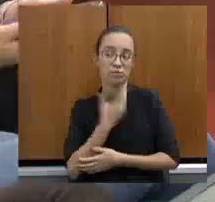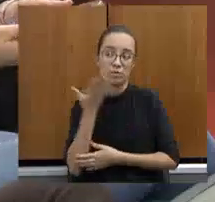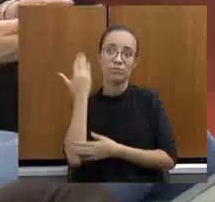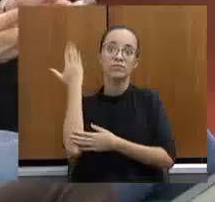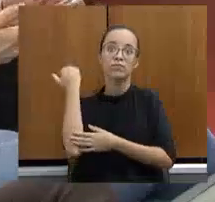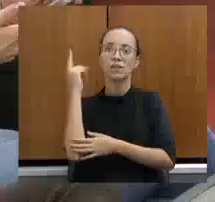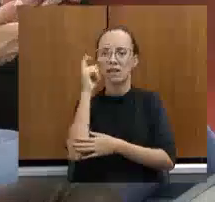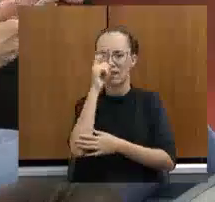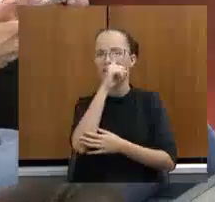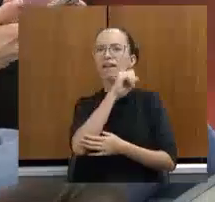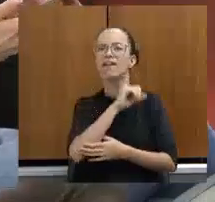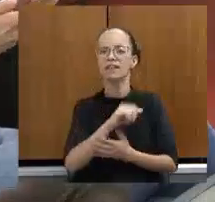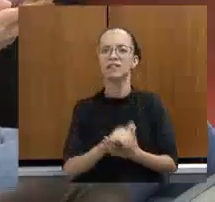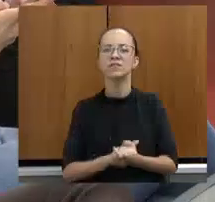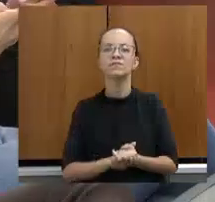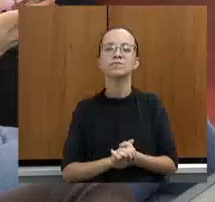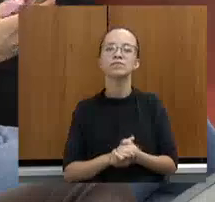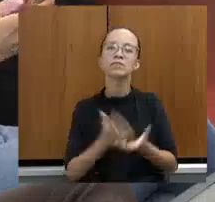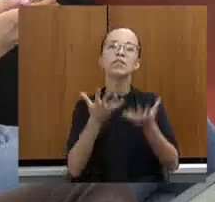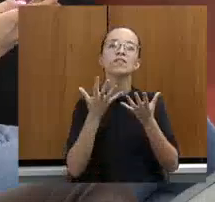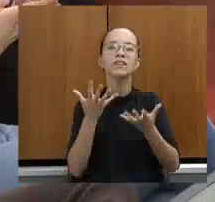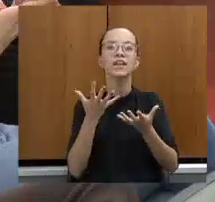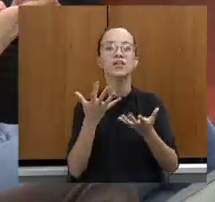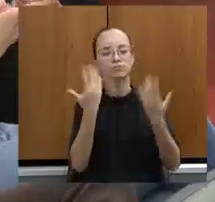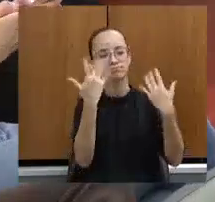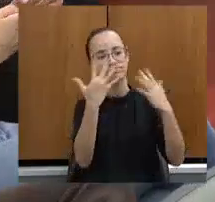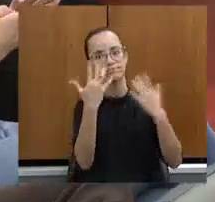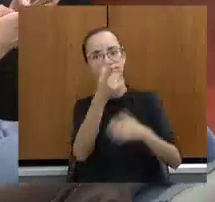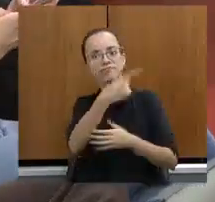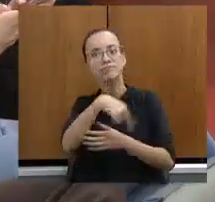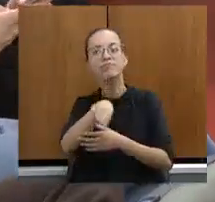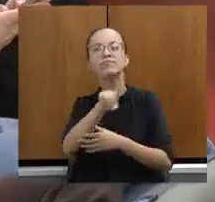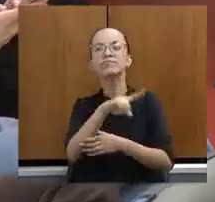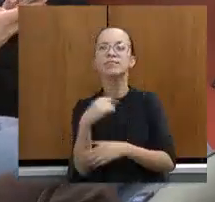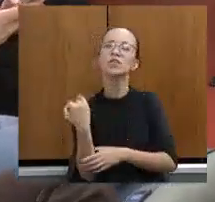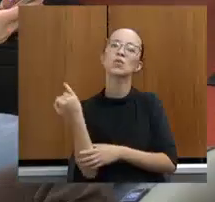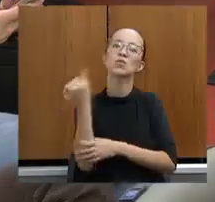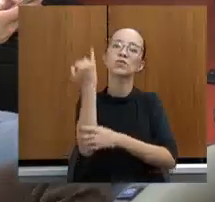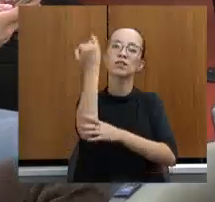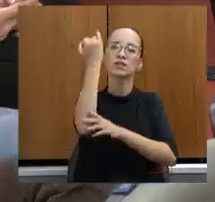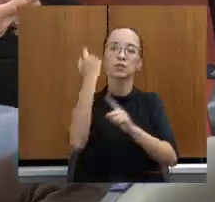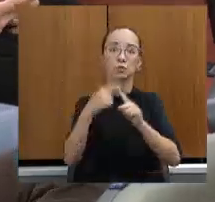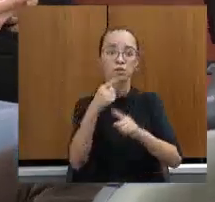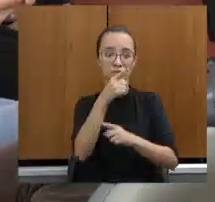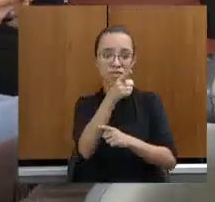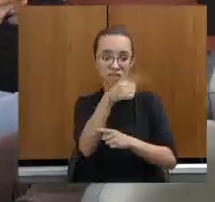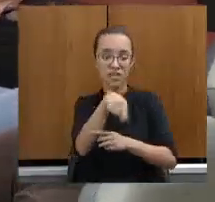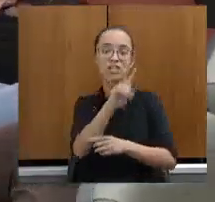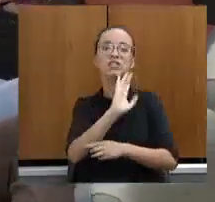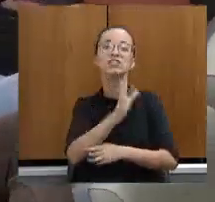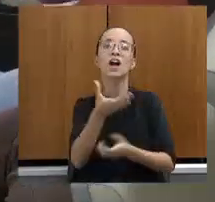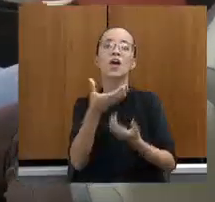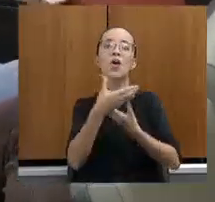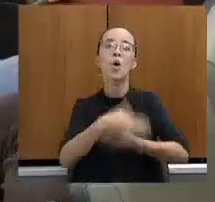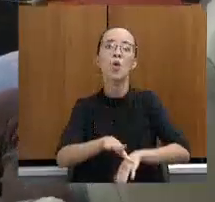era fácil não Então queria saudá-los né é importante porque você já fizeram o concurso não precisa nem contratar mais um